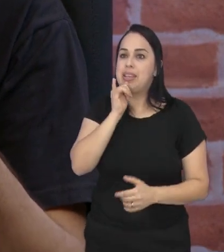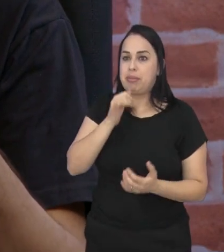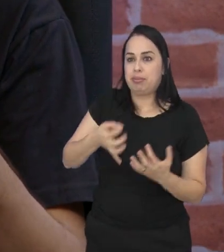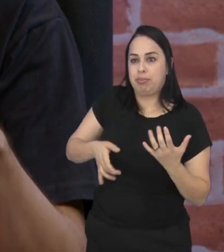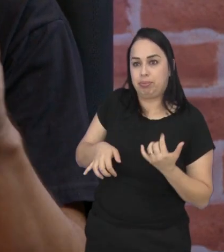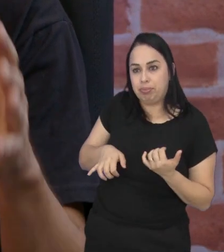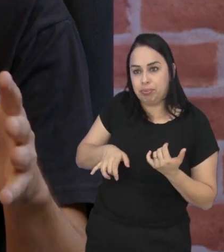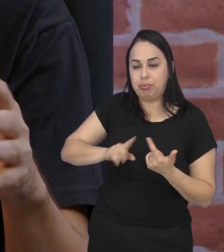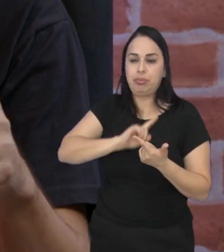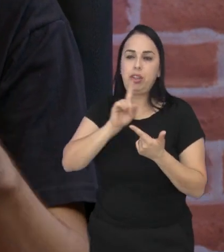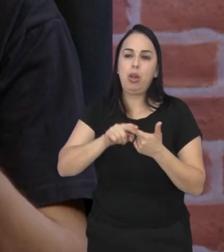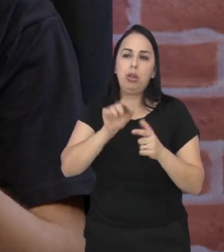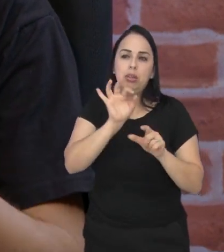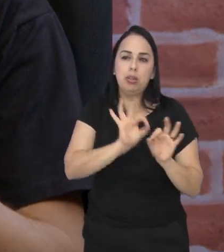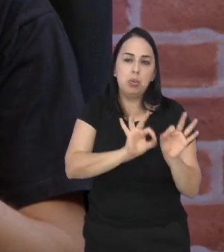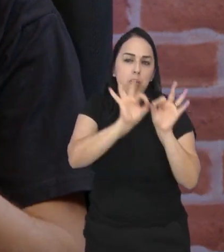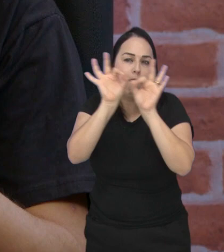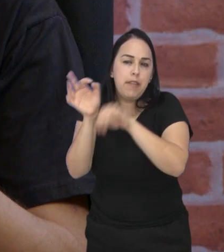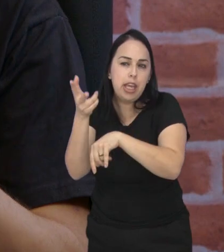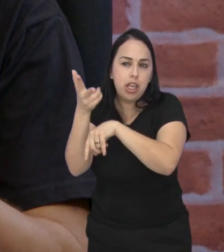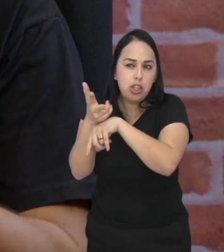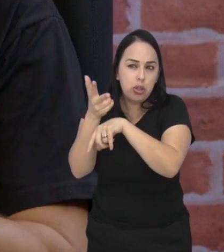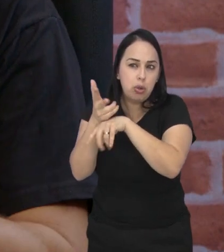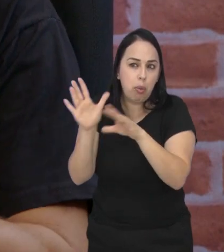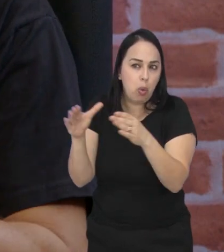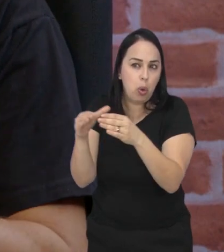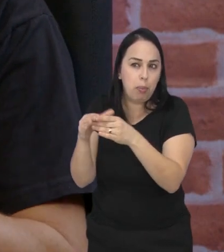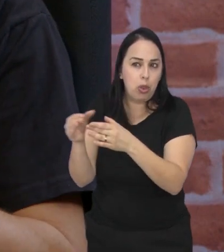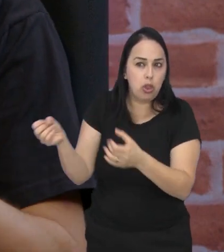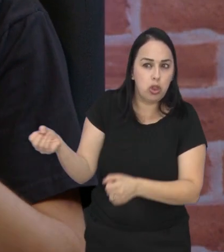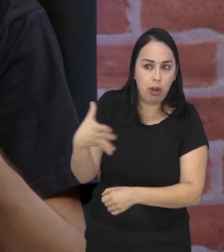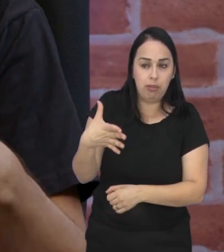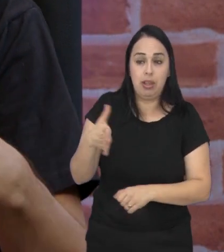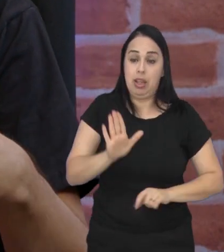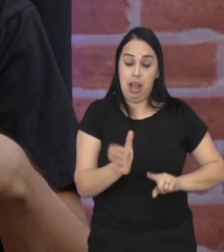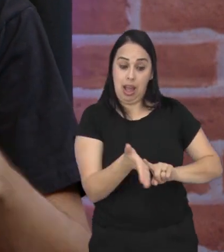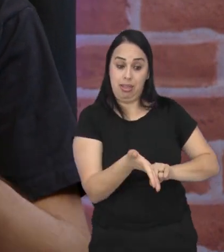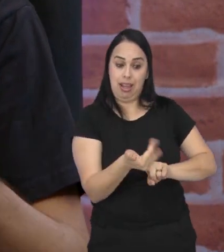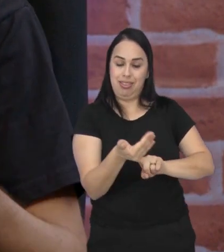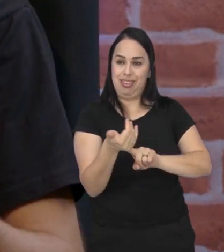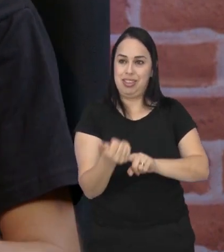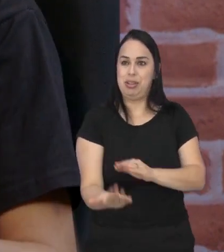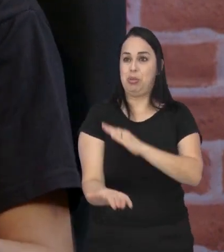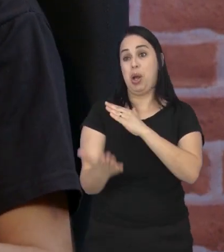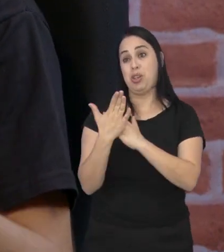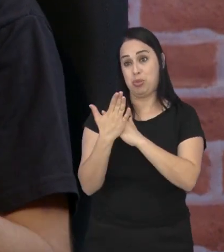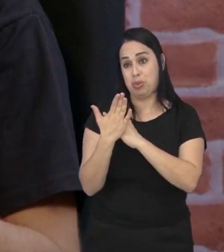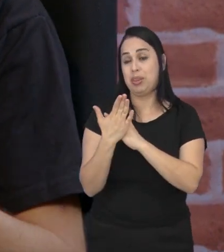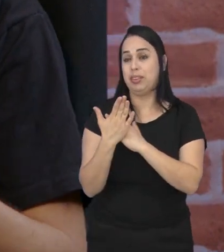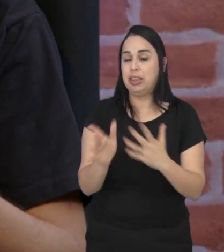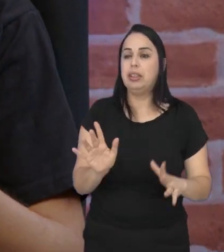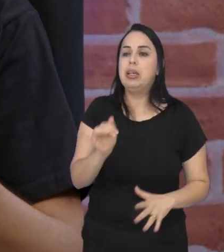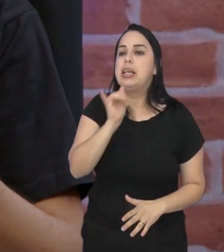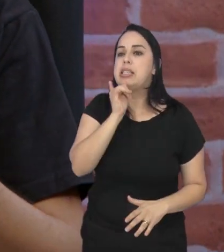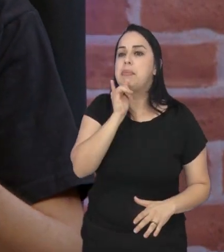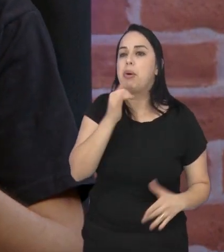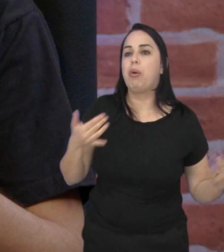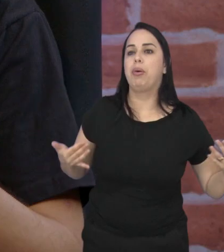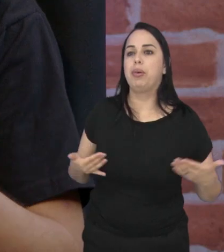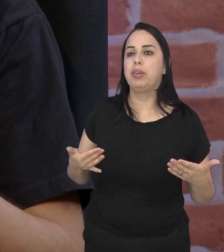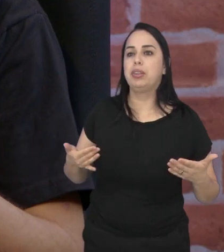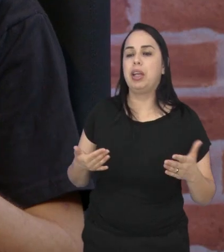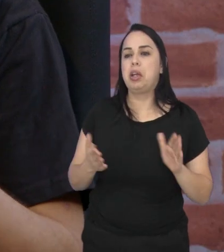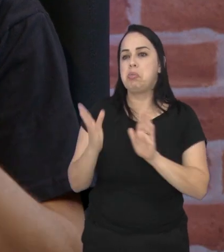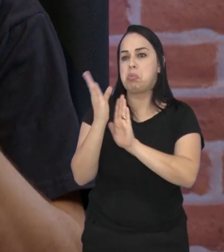cada dia, quando eu pego o instrumento, quando eu assisto um vídeo de uma banda nova, né, a tecnologia ela trouxe isso pra gente.